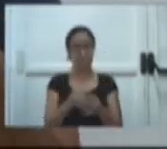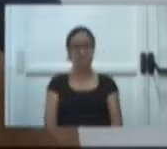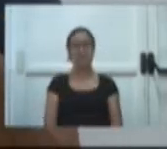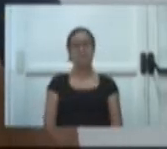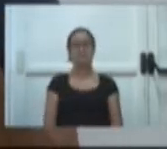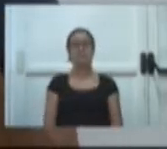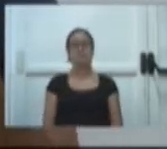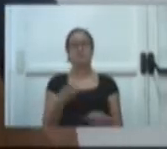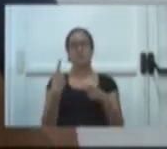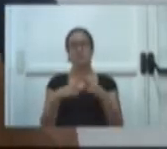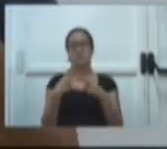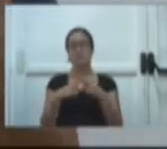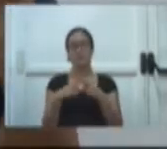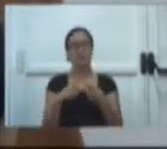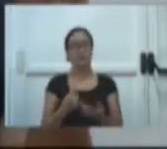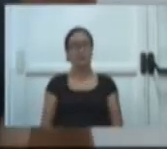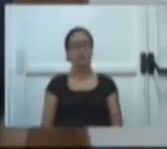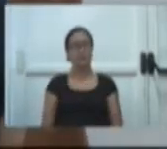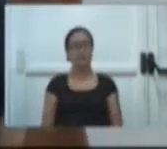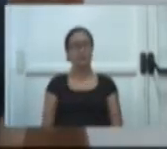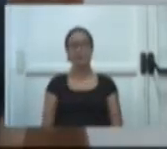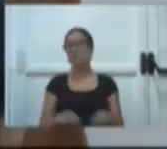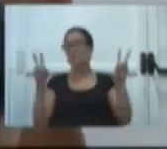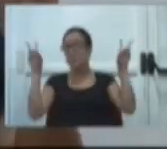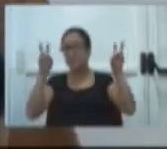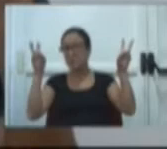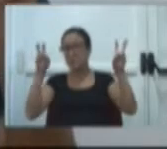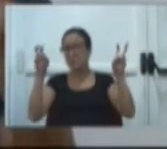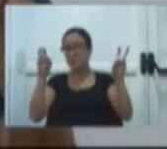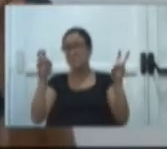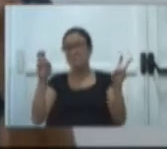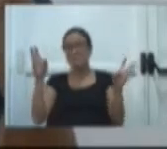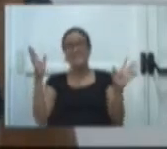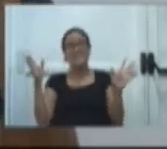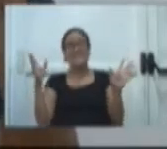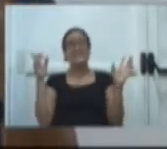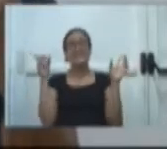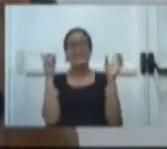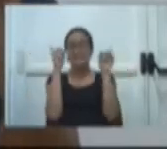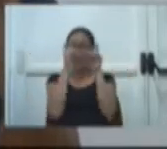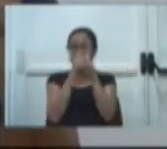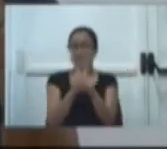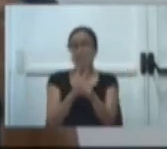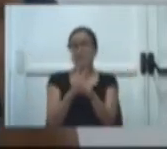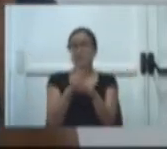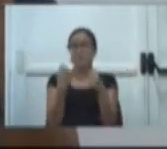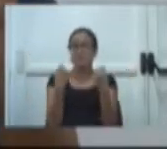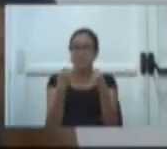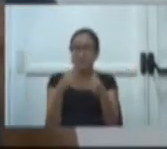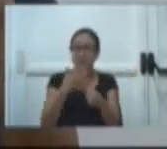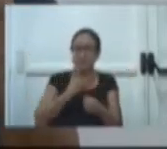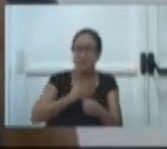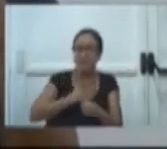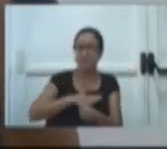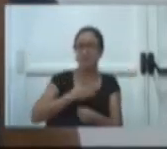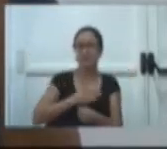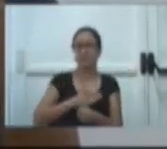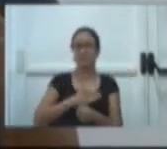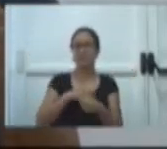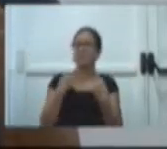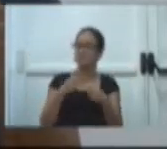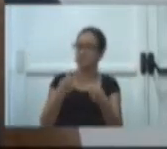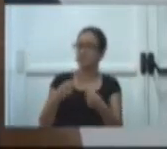questão, ela é muito delicada. E nós temos que cobrar a cota parte da responsabilidade da